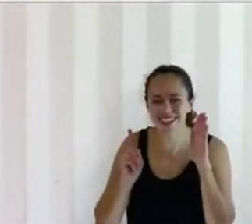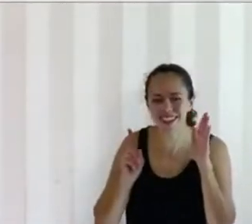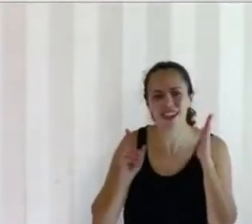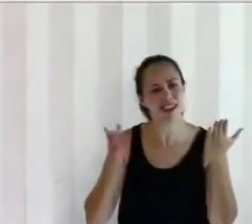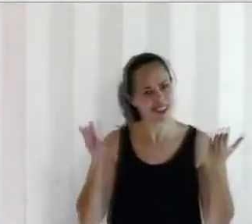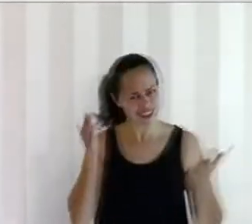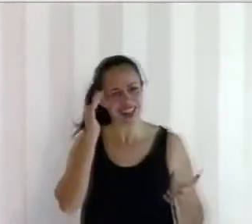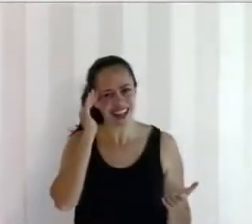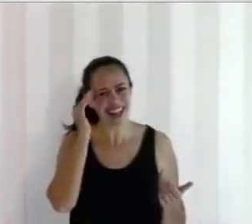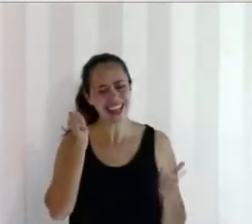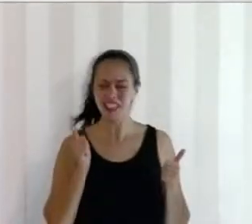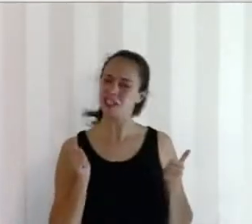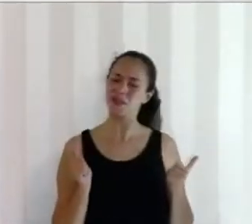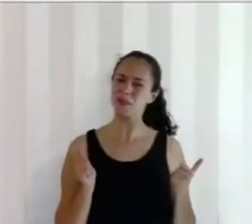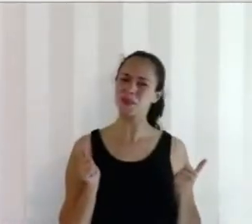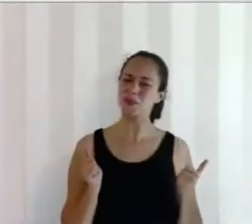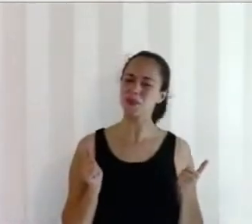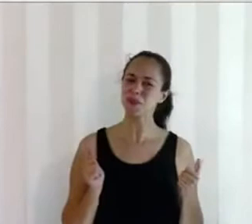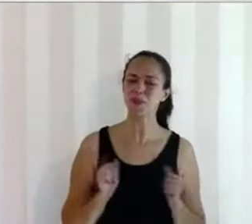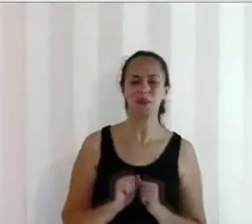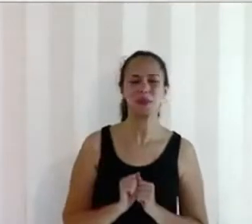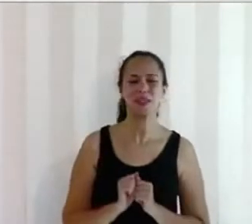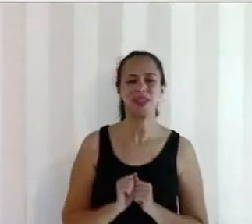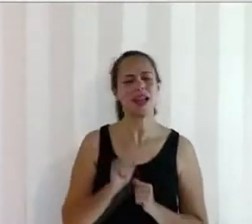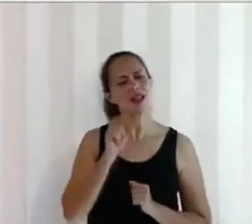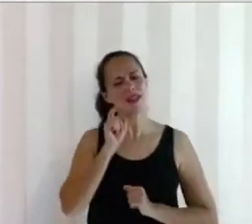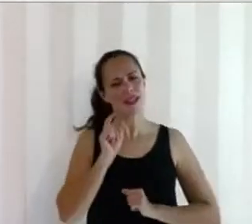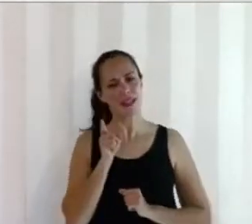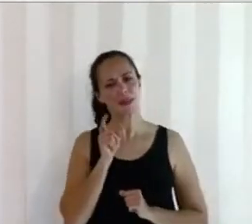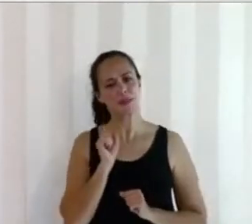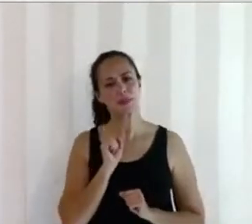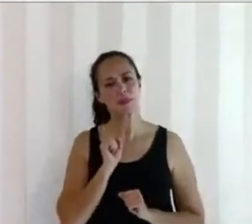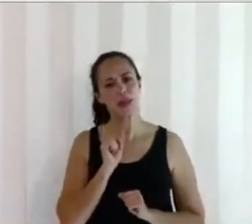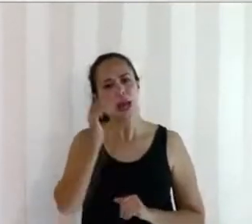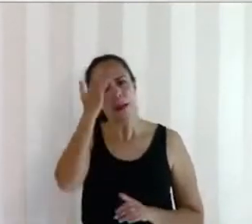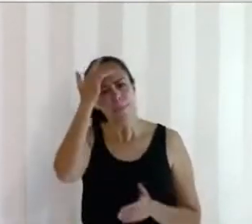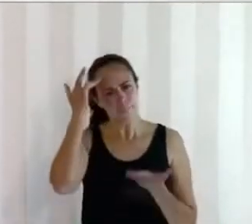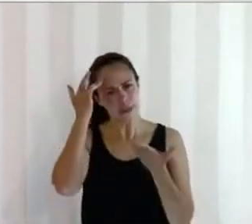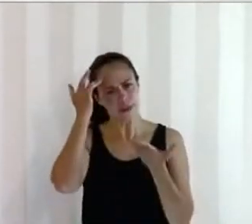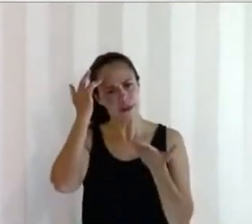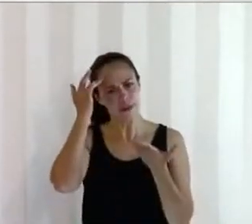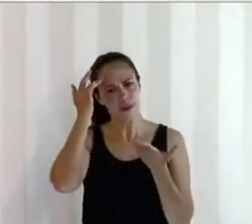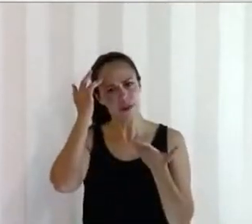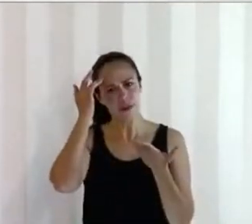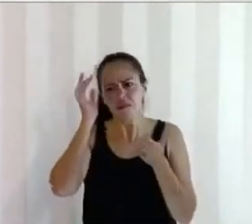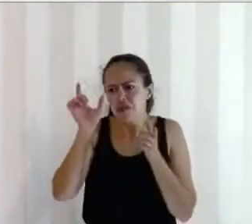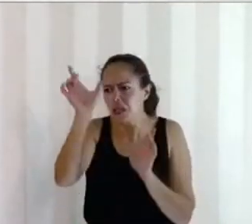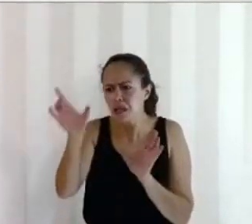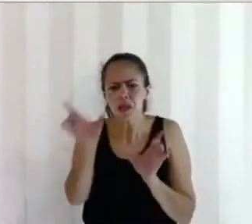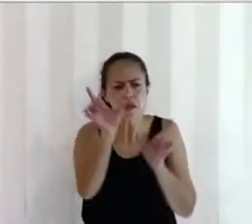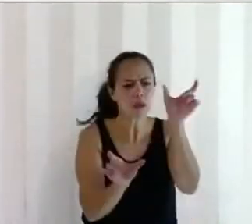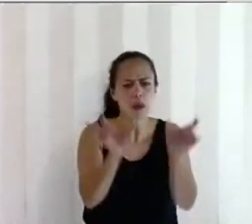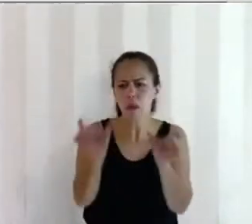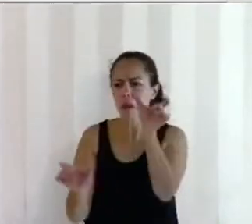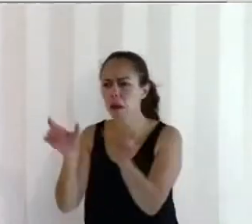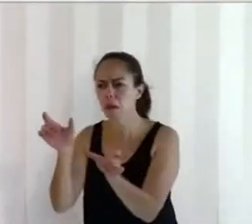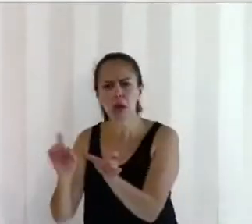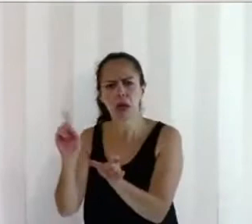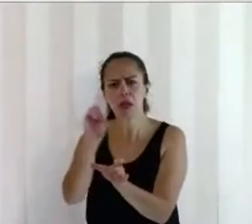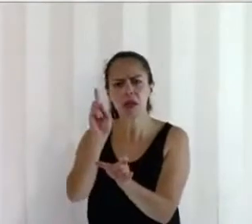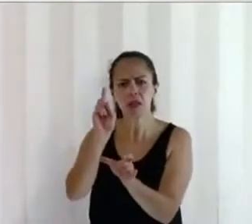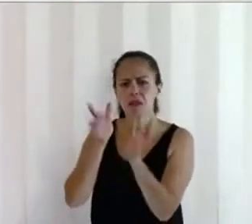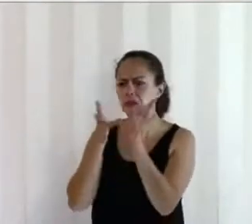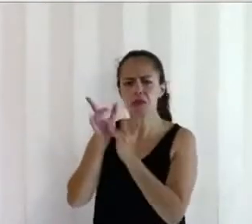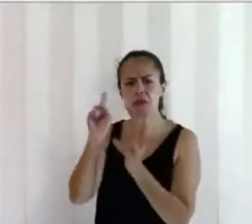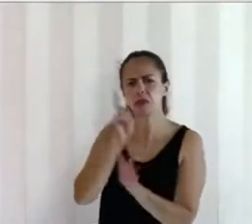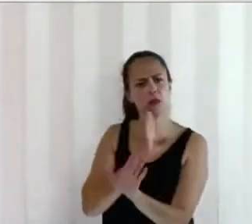Meus irmãos, será que as pessoas que não conhecem a Cristo, que não estão na igreja cristã,